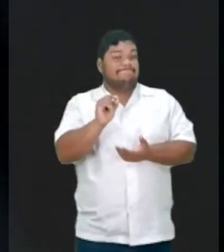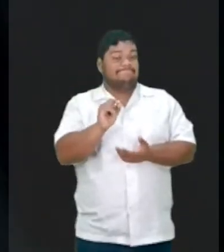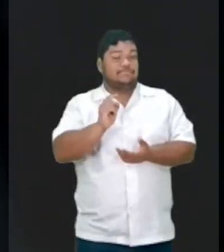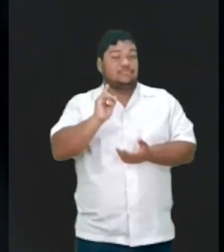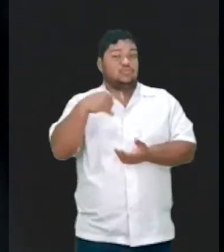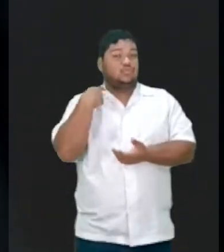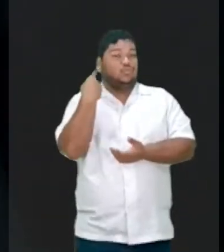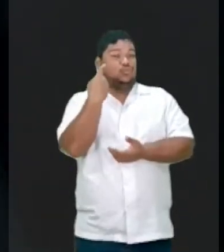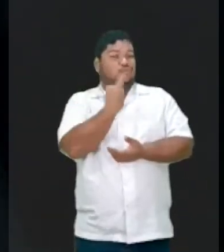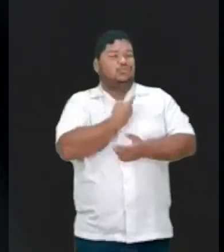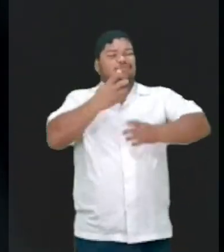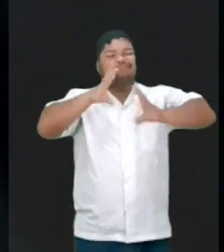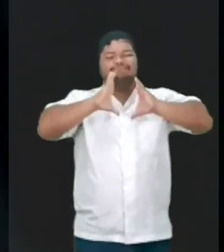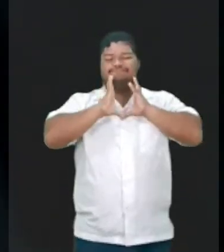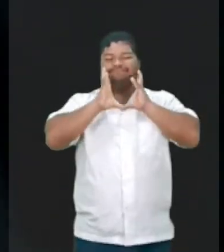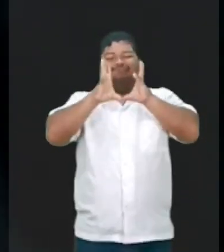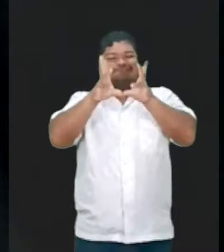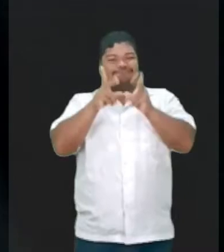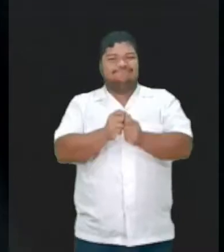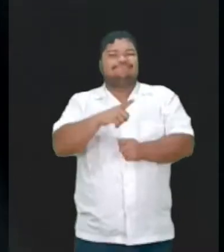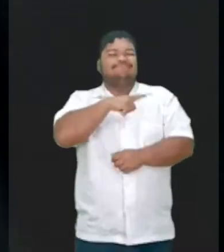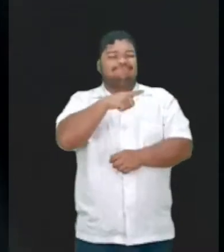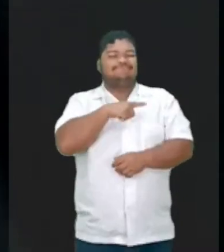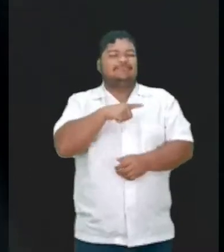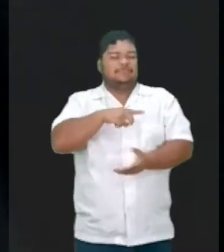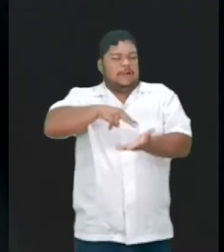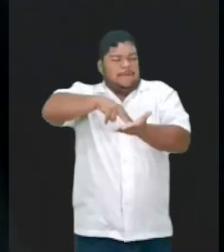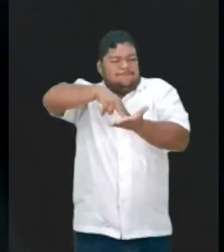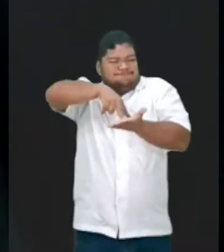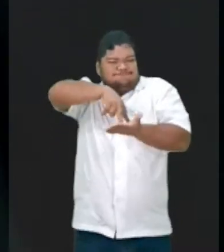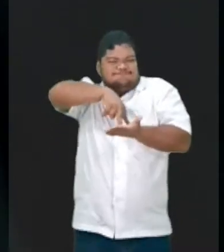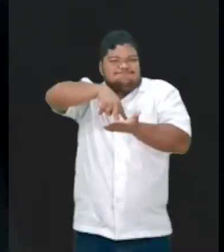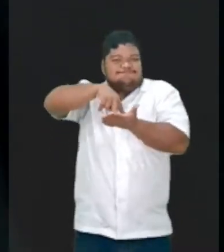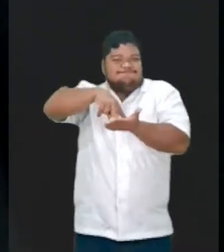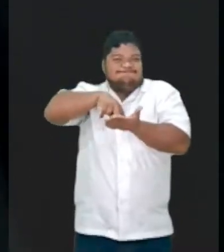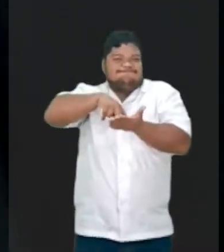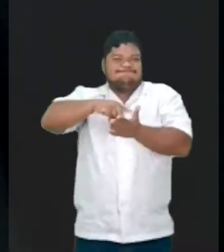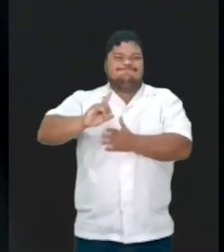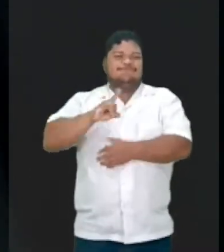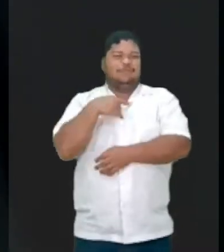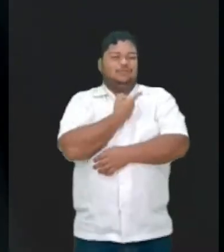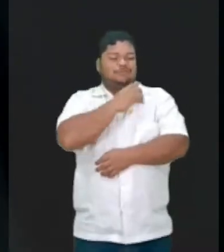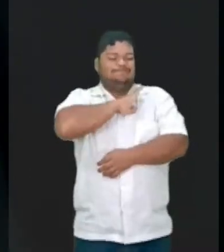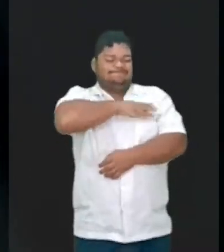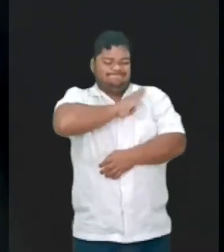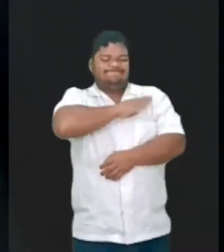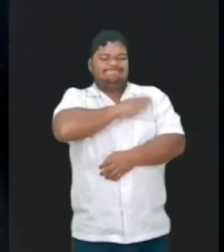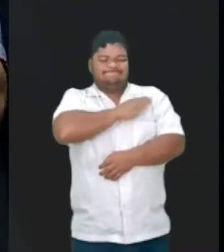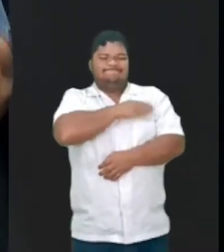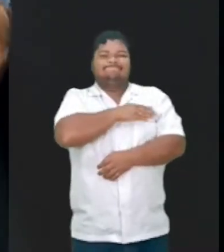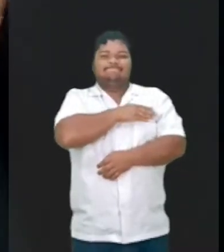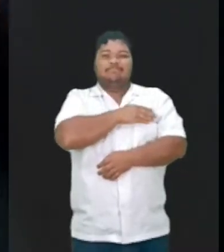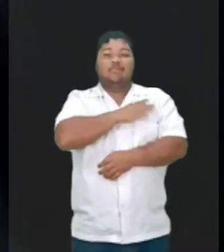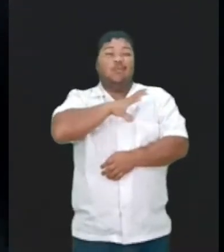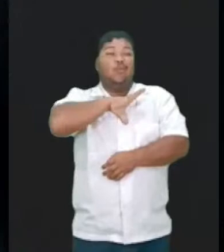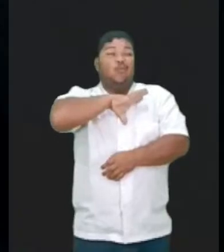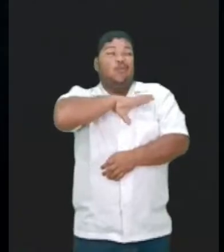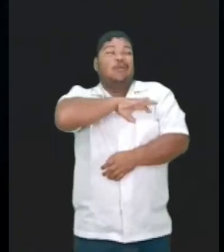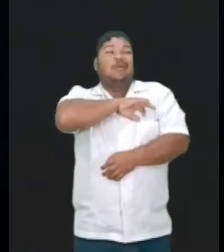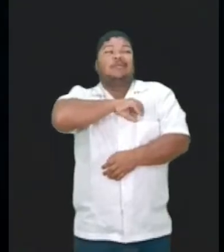todos nós devemos ter firmada em nossos corações. O amor de